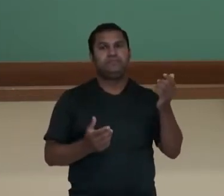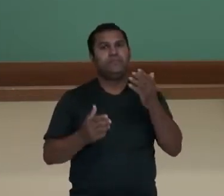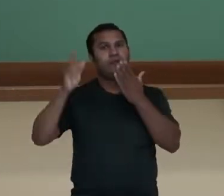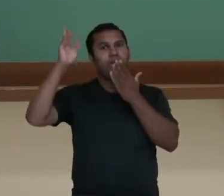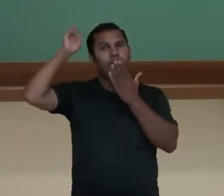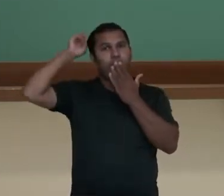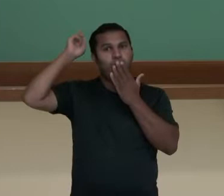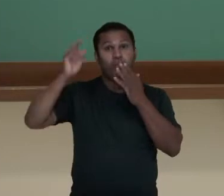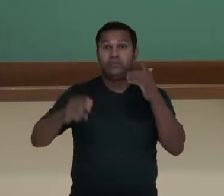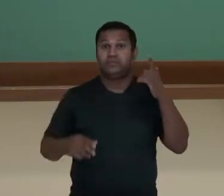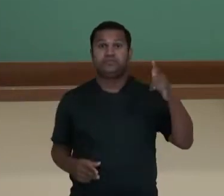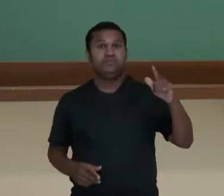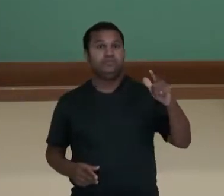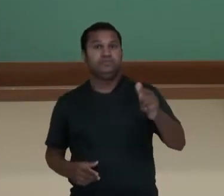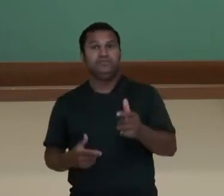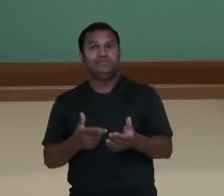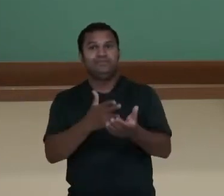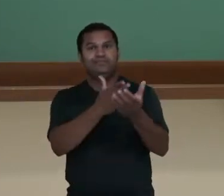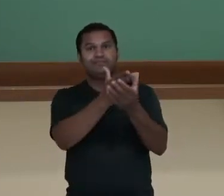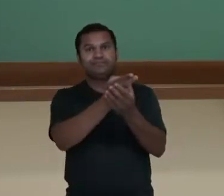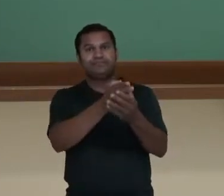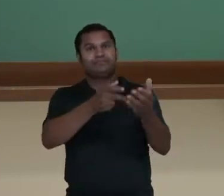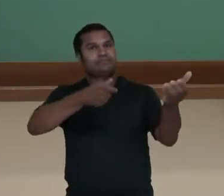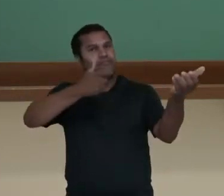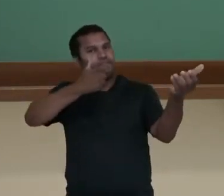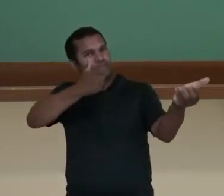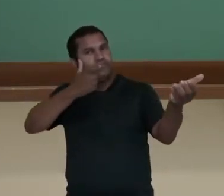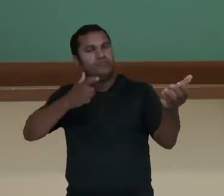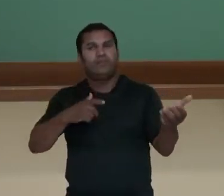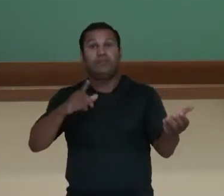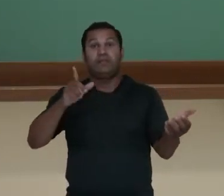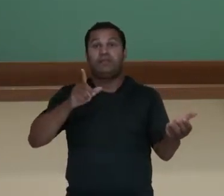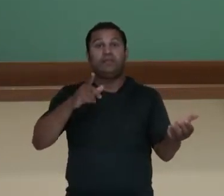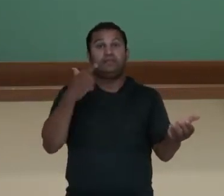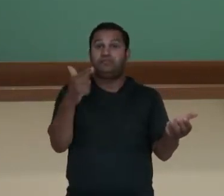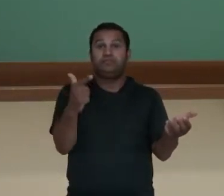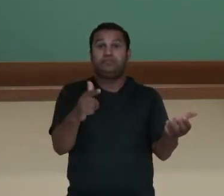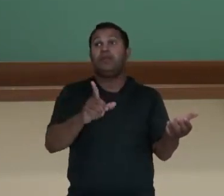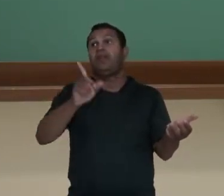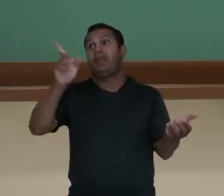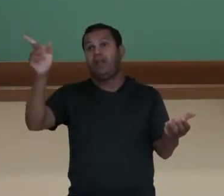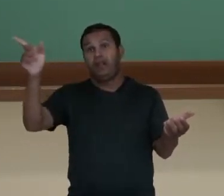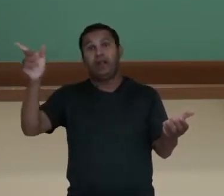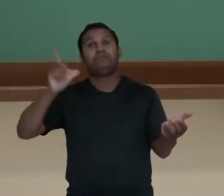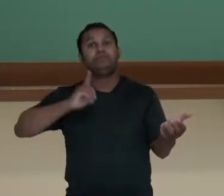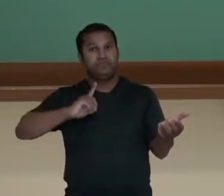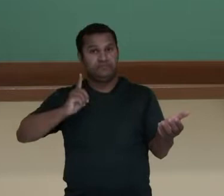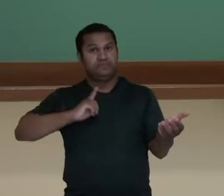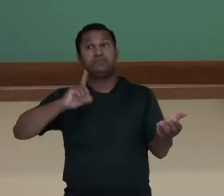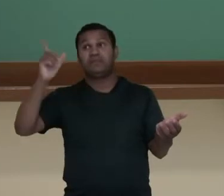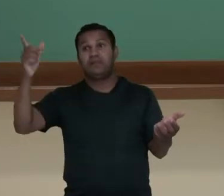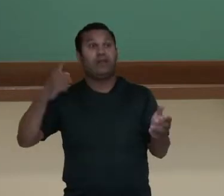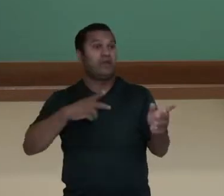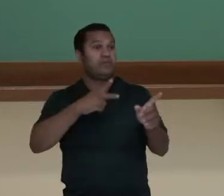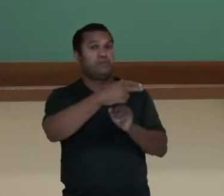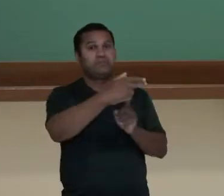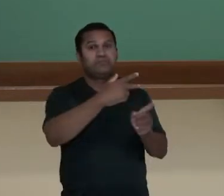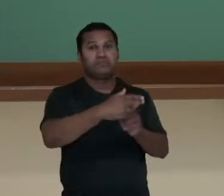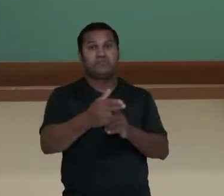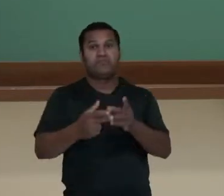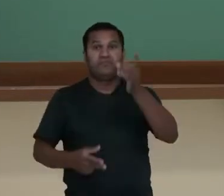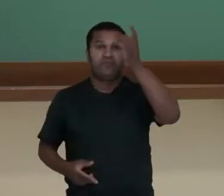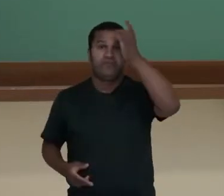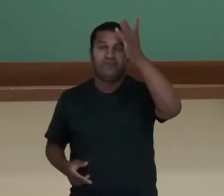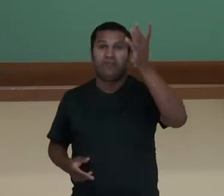em geral, já tinham conhecimento. Então eu convido você para que a gente discuta, converse, para que a gente